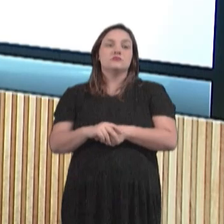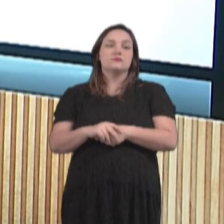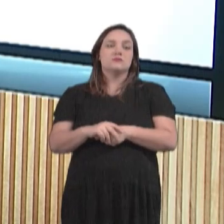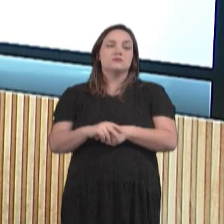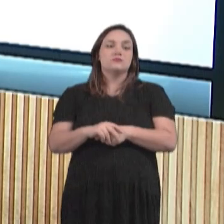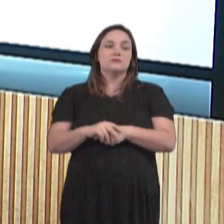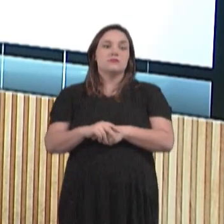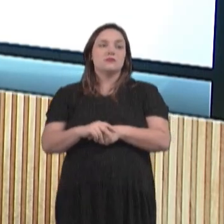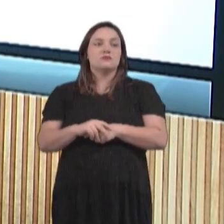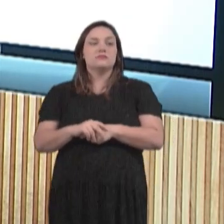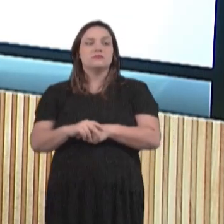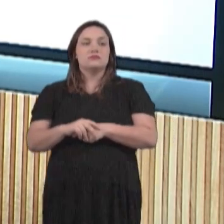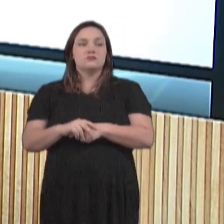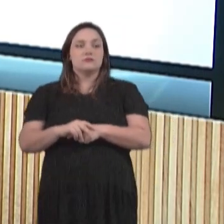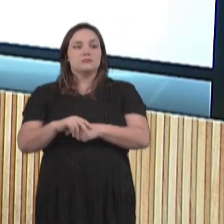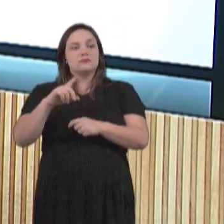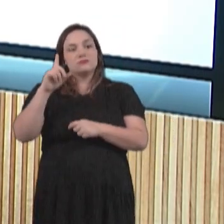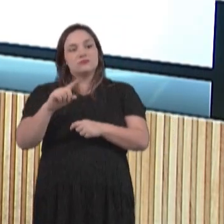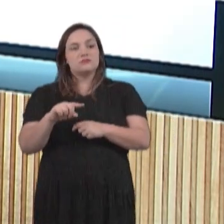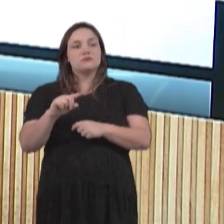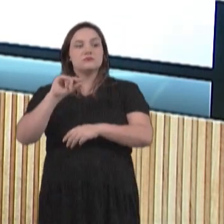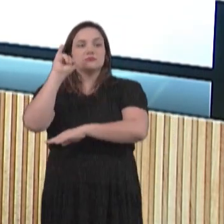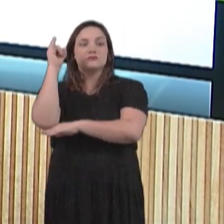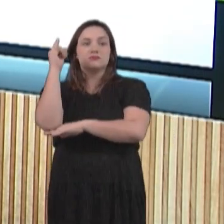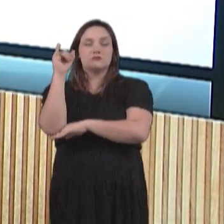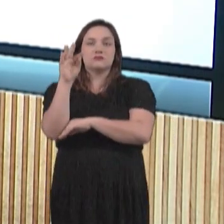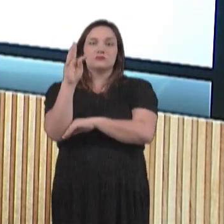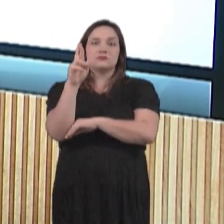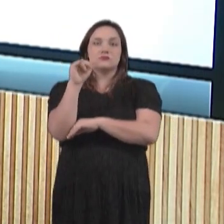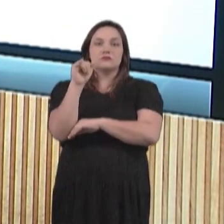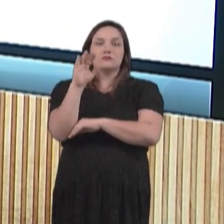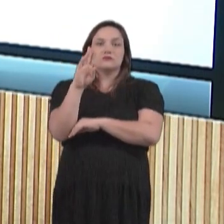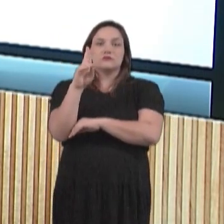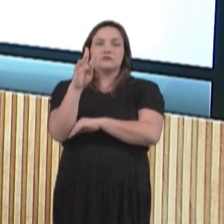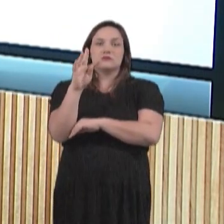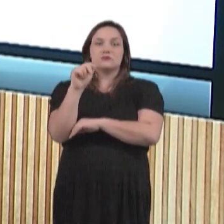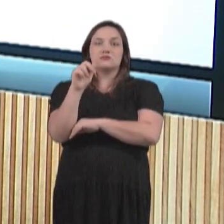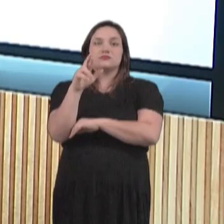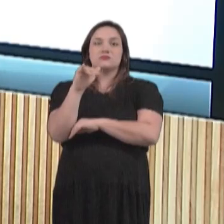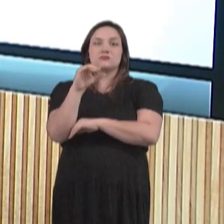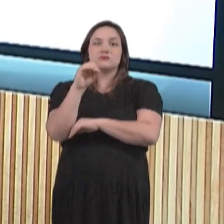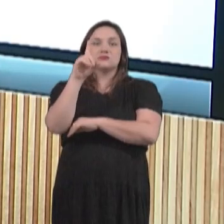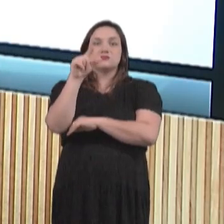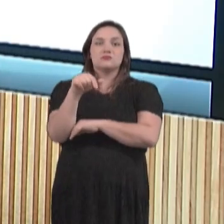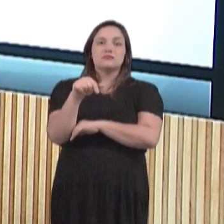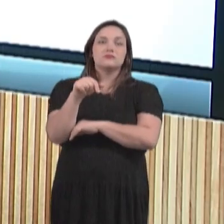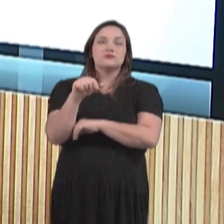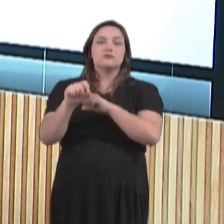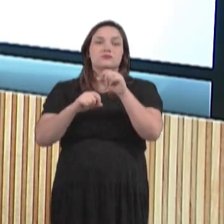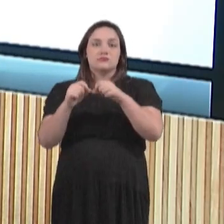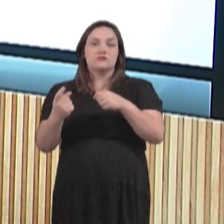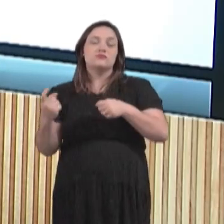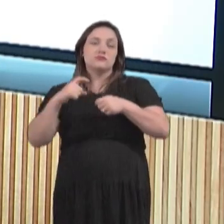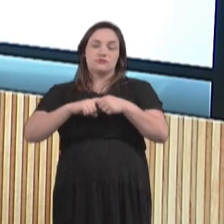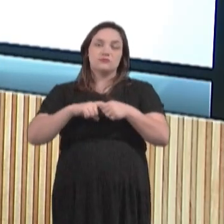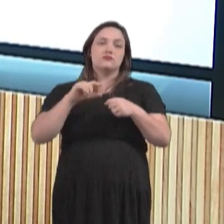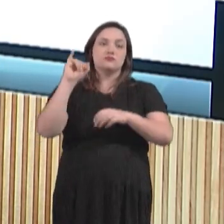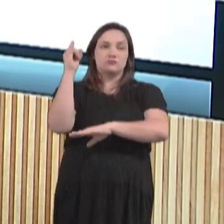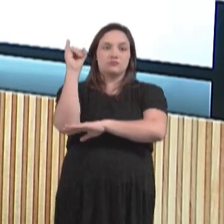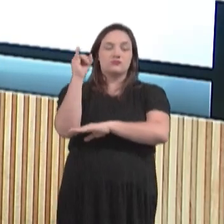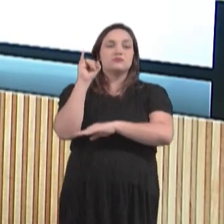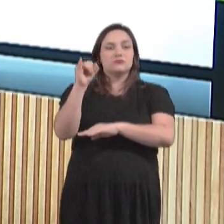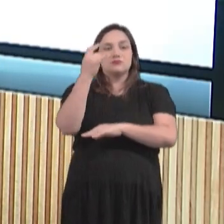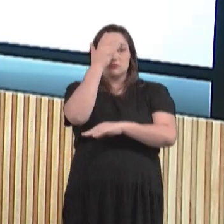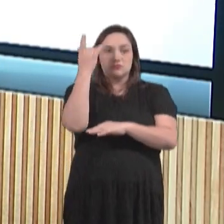contribuinte equiparar a transferência de mercadoria uma operação tributada e também a restituição de impostos quando o contribuinte tiver